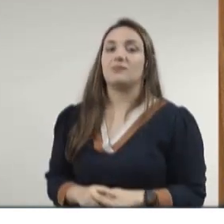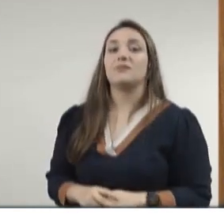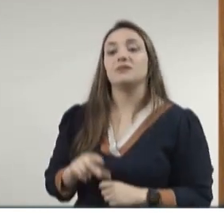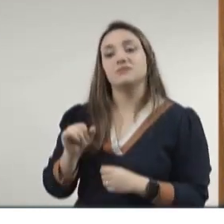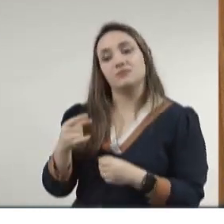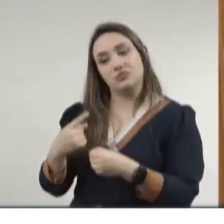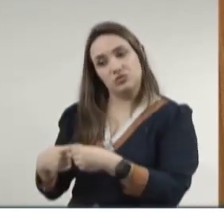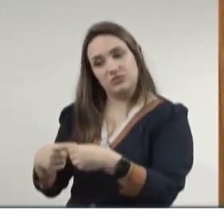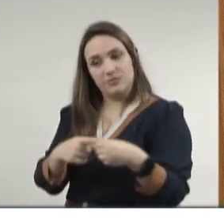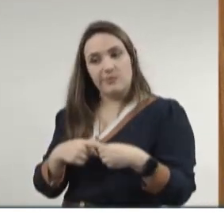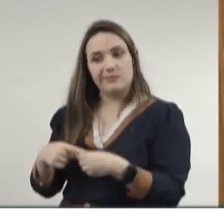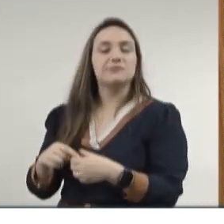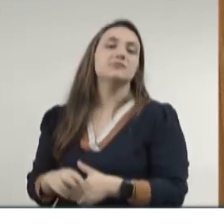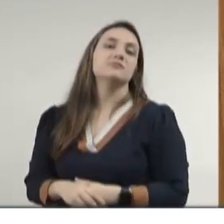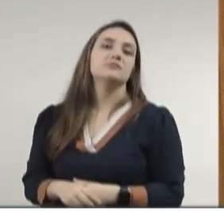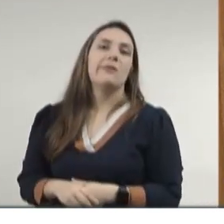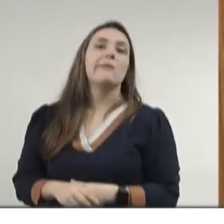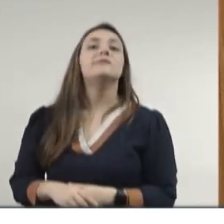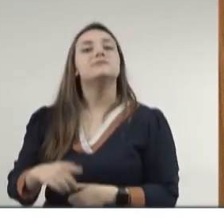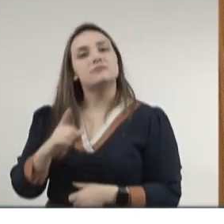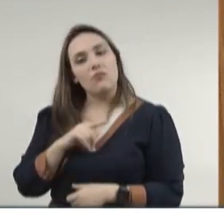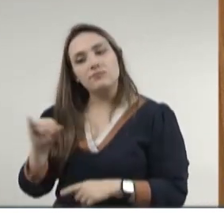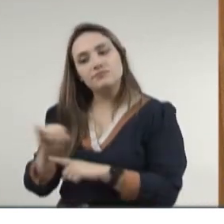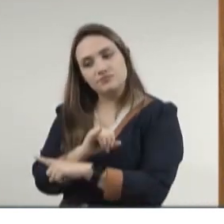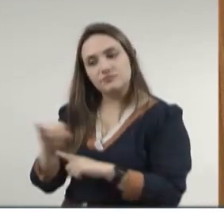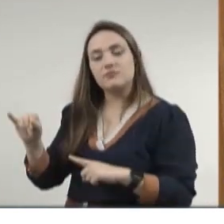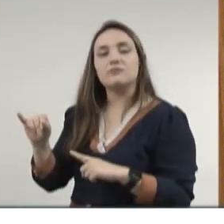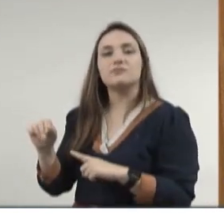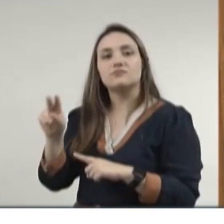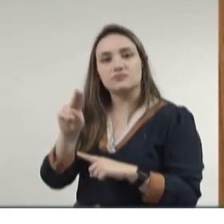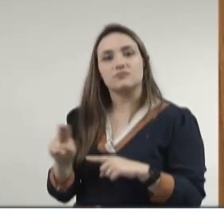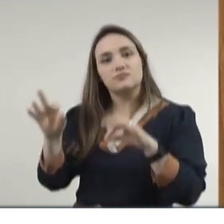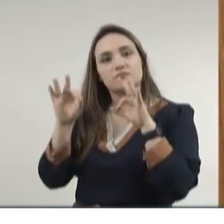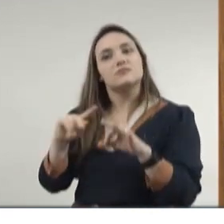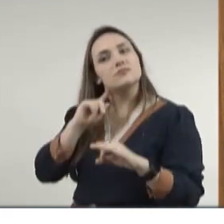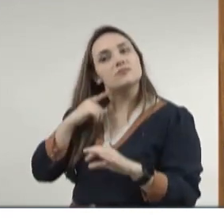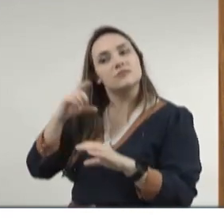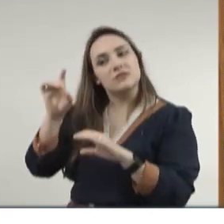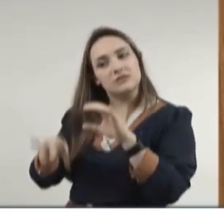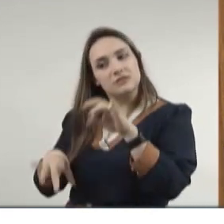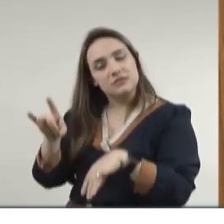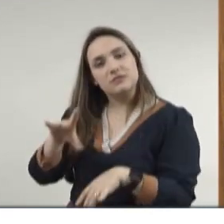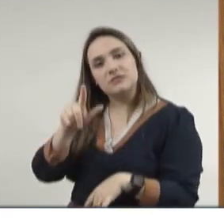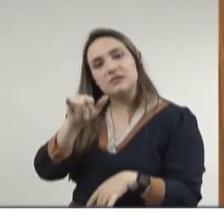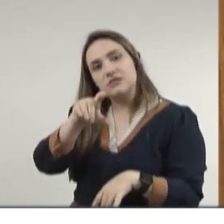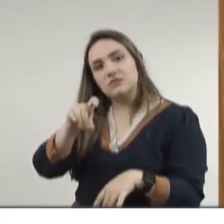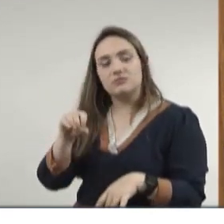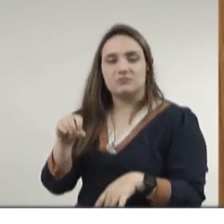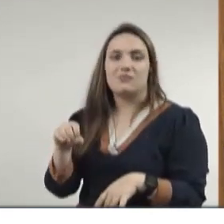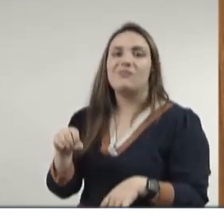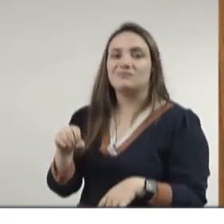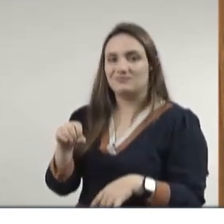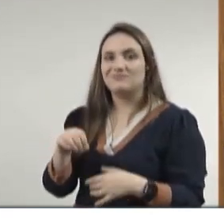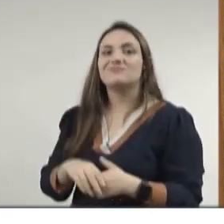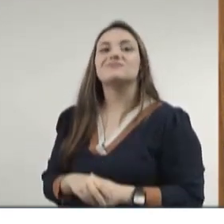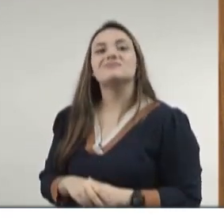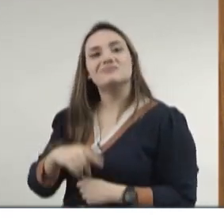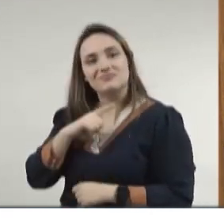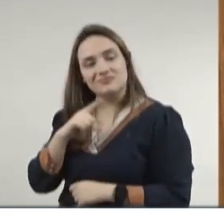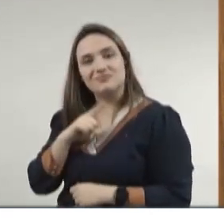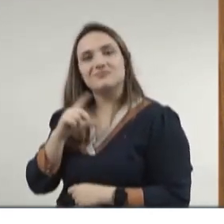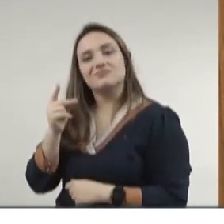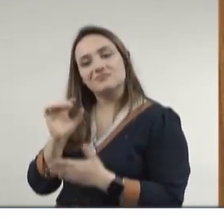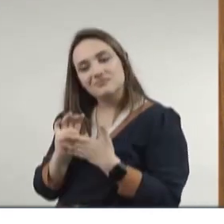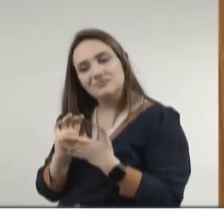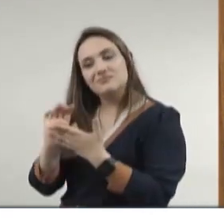tivessem esse instrumento, essa destinação, ele ia ter um valor,